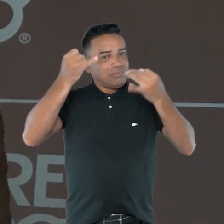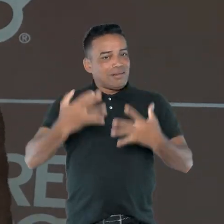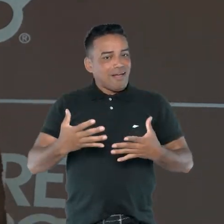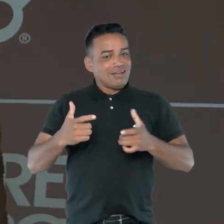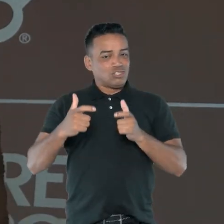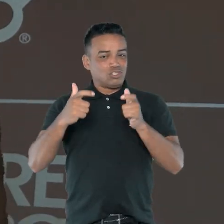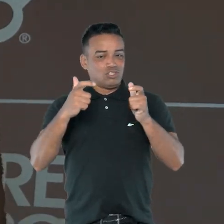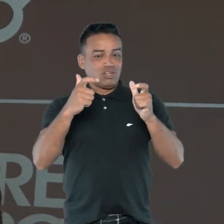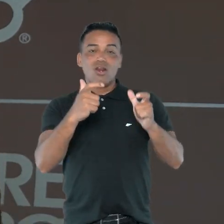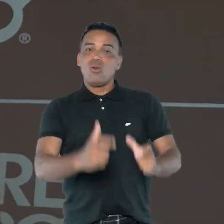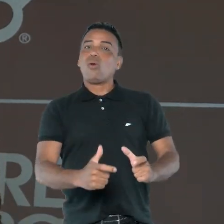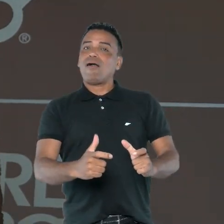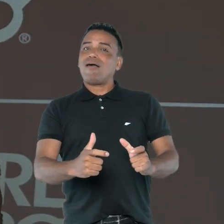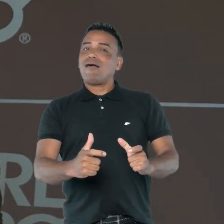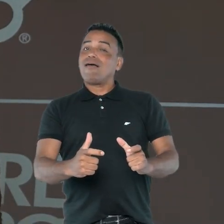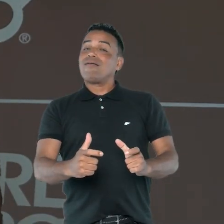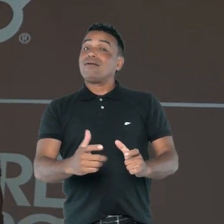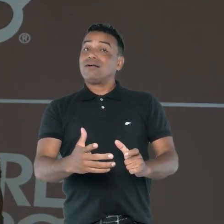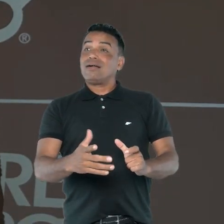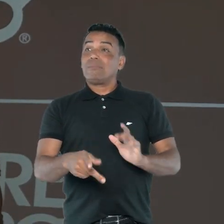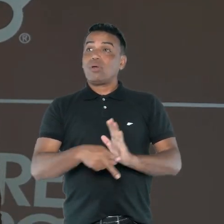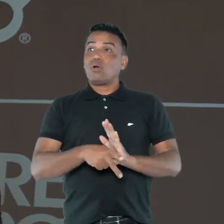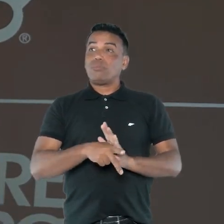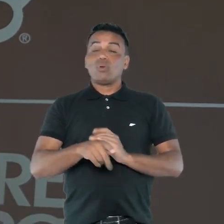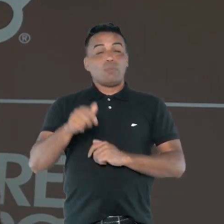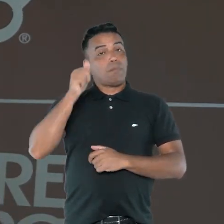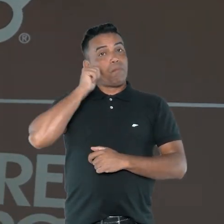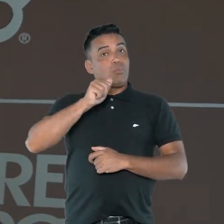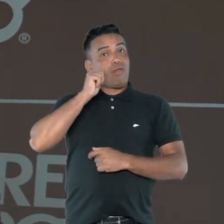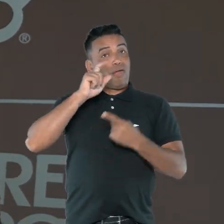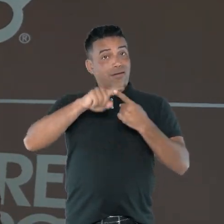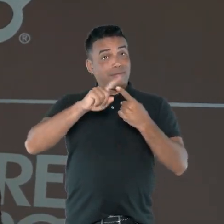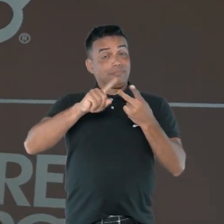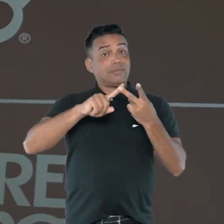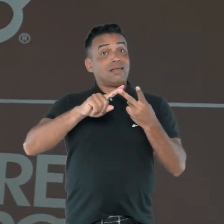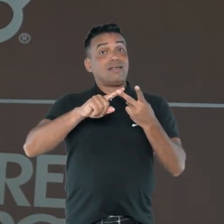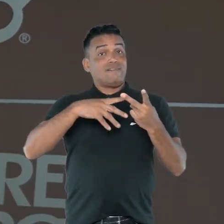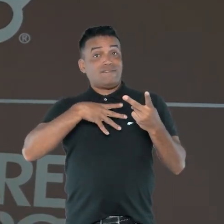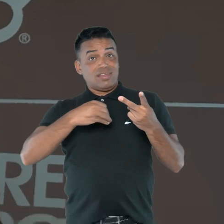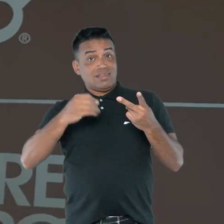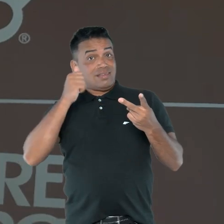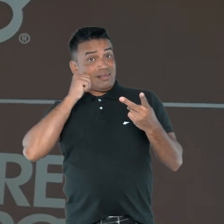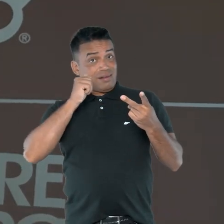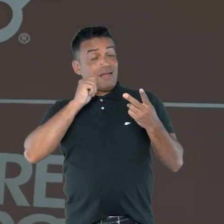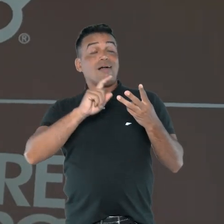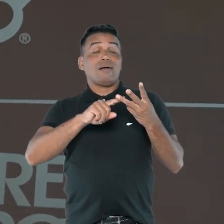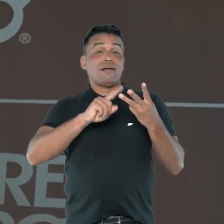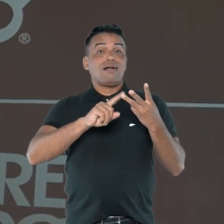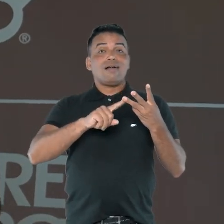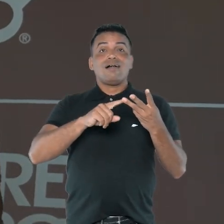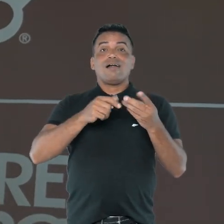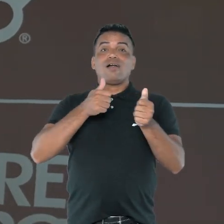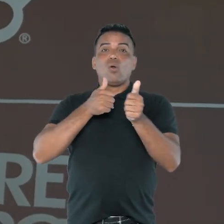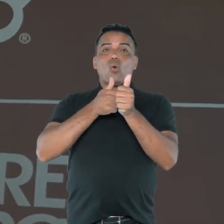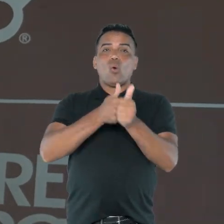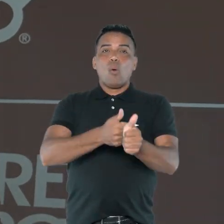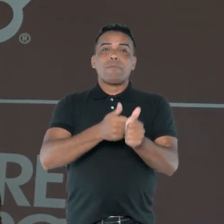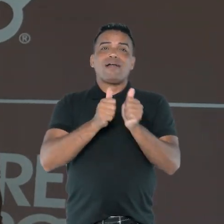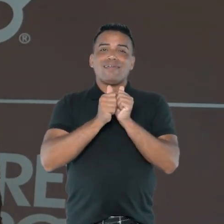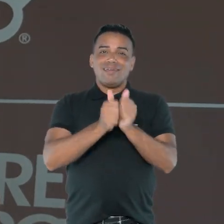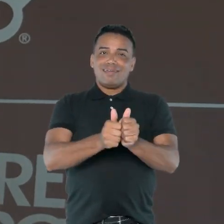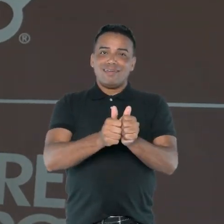falar desse lugar, né? Esse lugar de mulher, filha, de mãe, de companheira? Como foi para